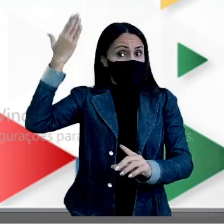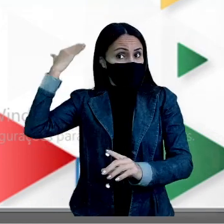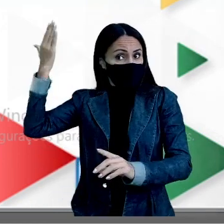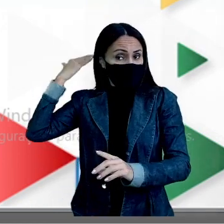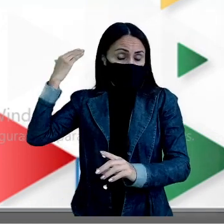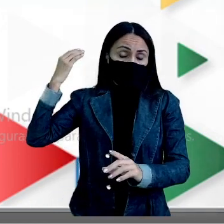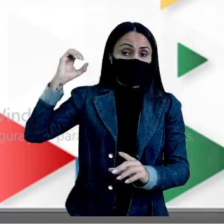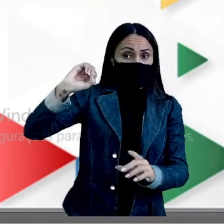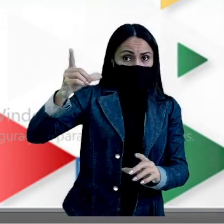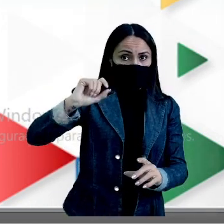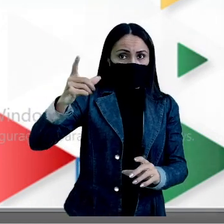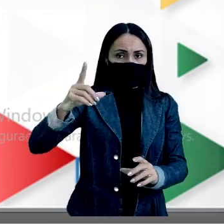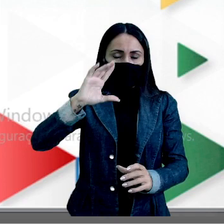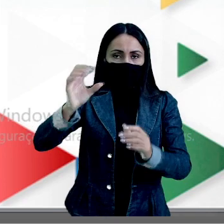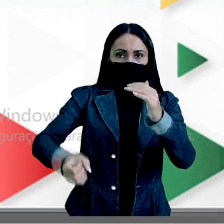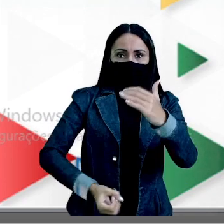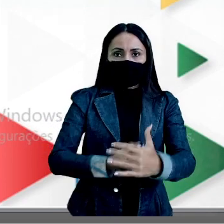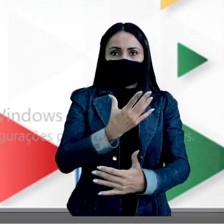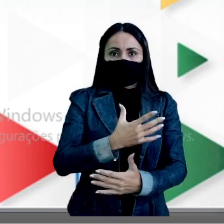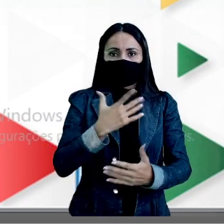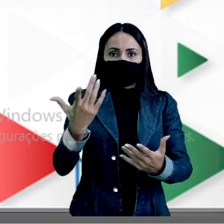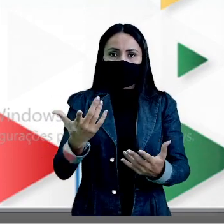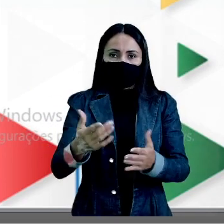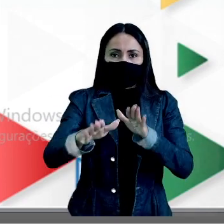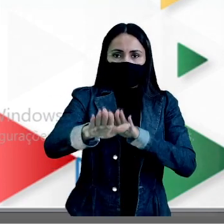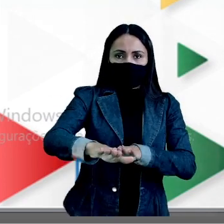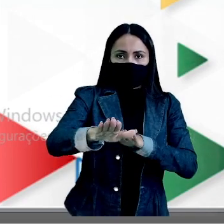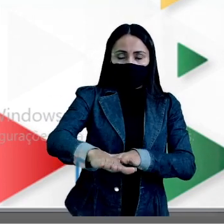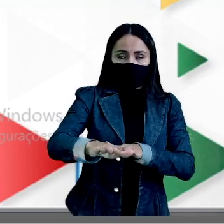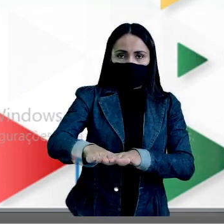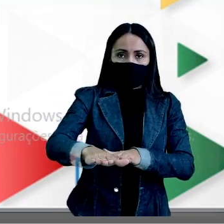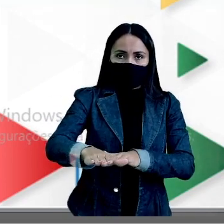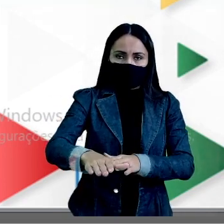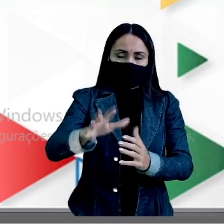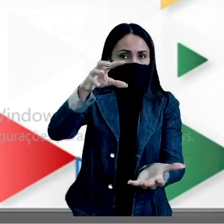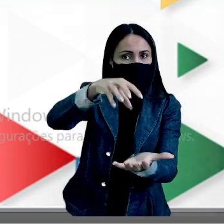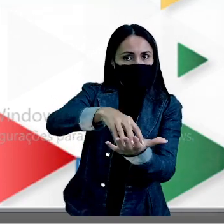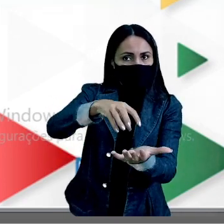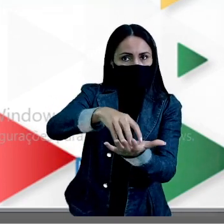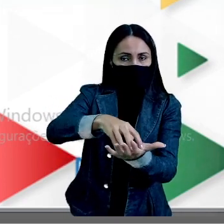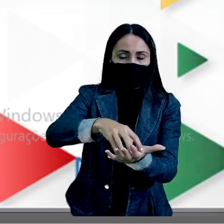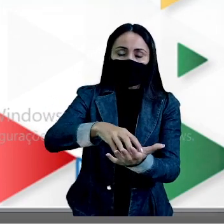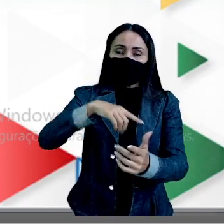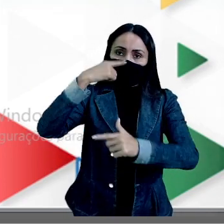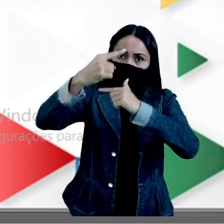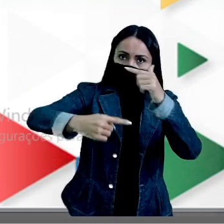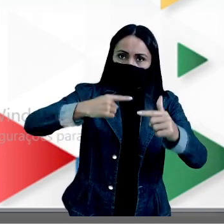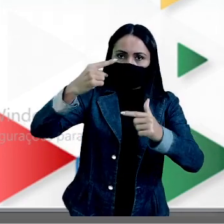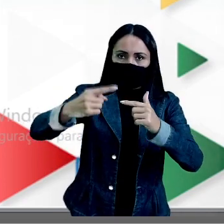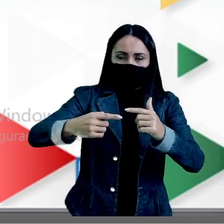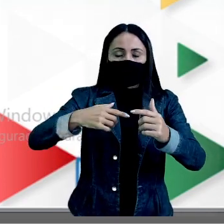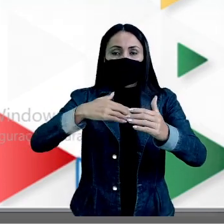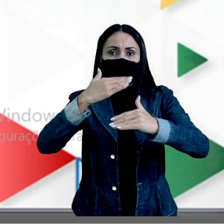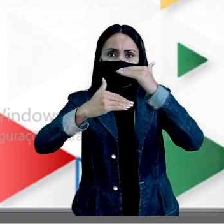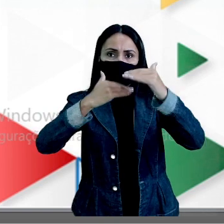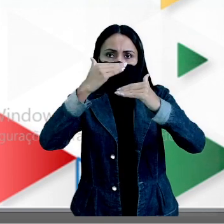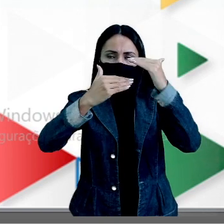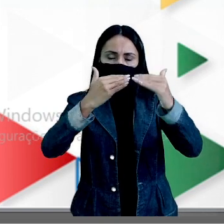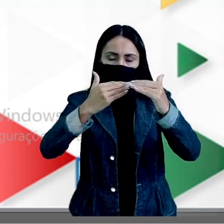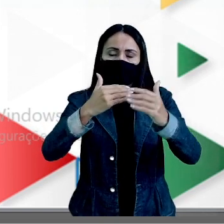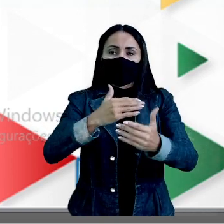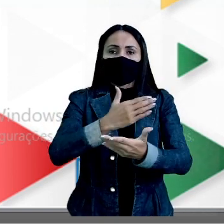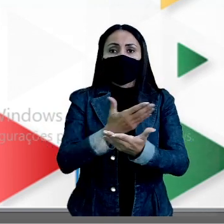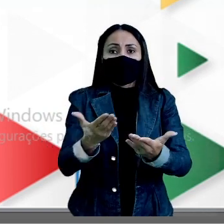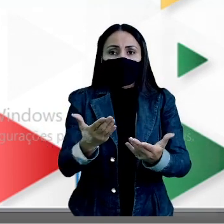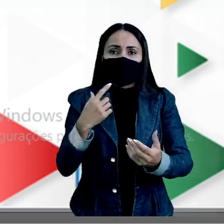de Olinda. Nascido na categoria troça, né? Então depois ele primeiro se tornou troça, depois ele evoluiu para ser agremiação e tudo mais, né?